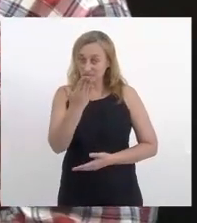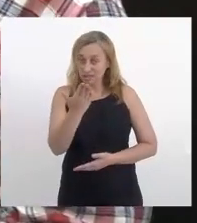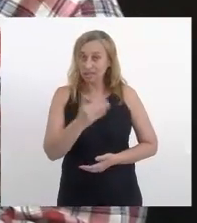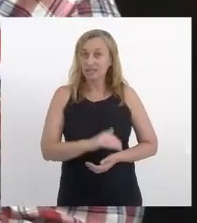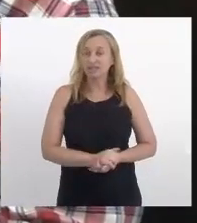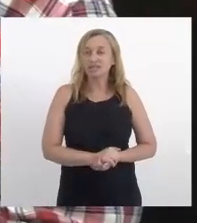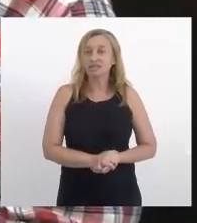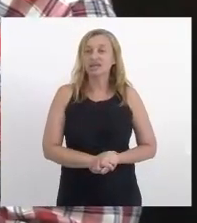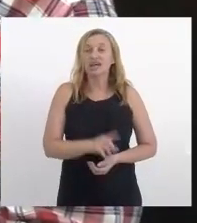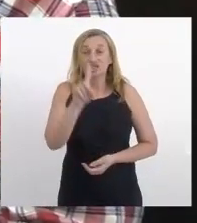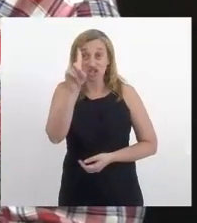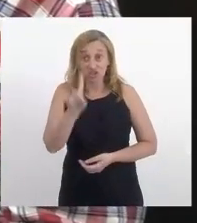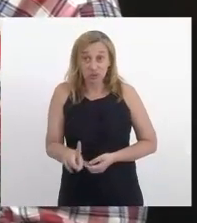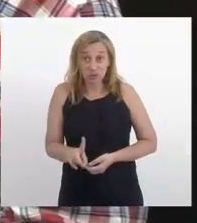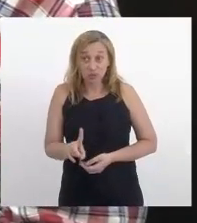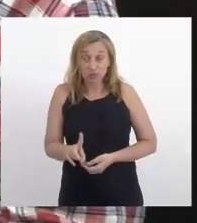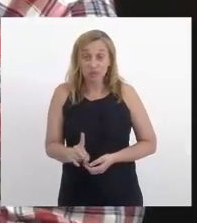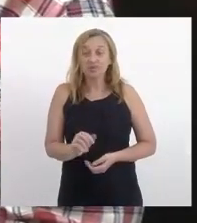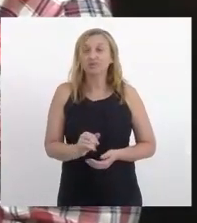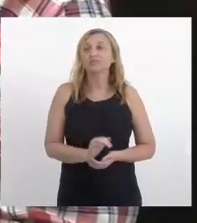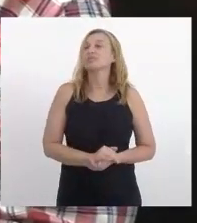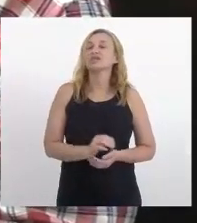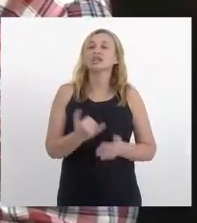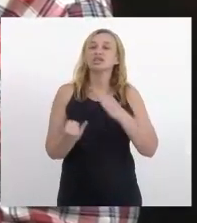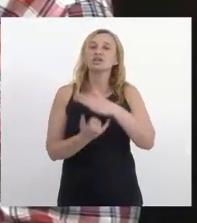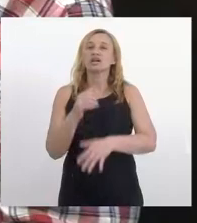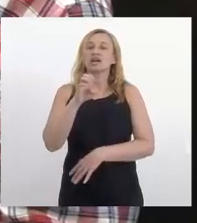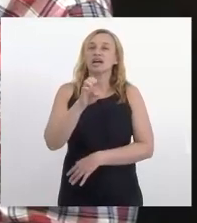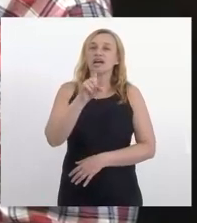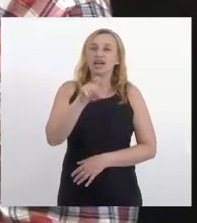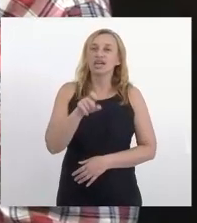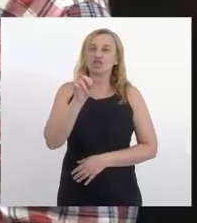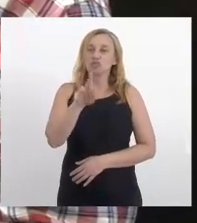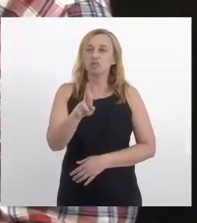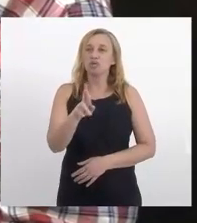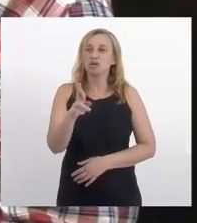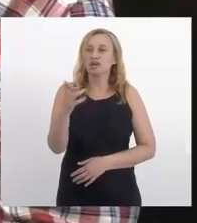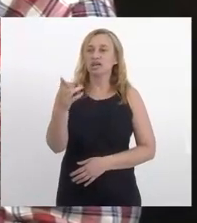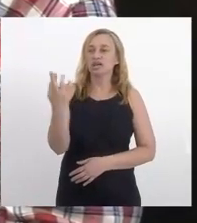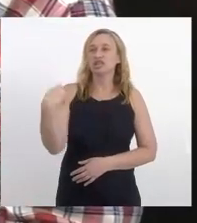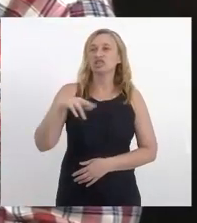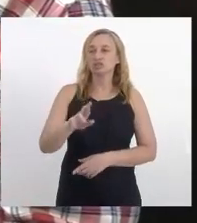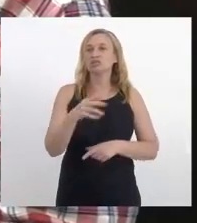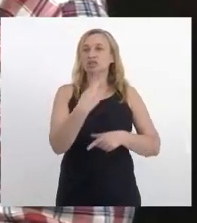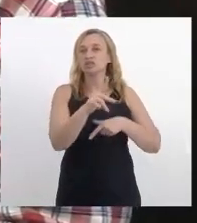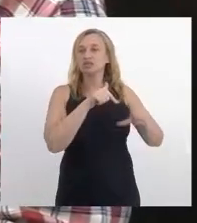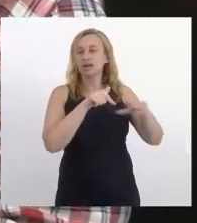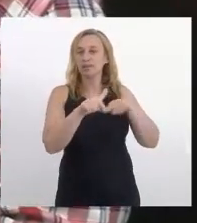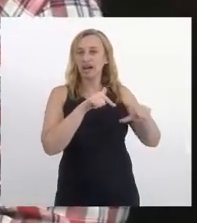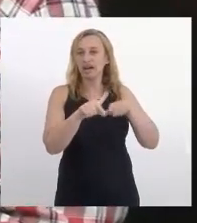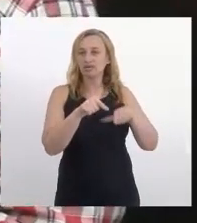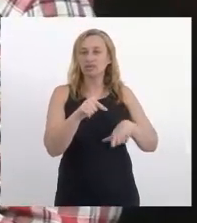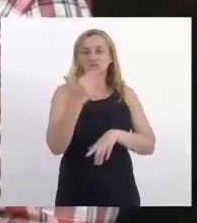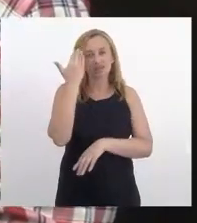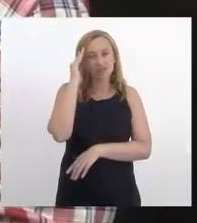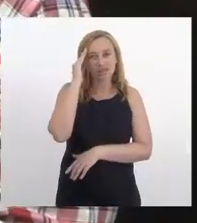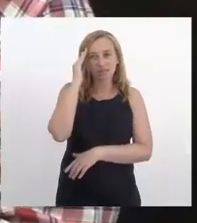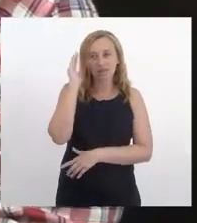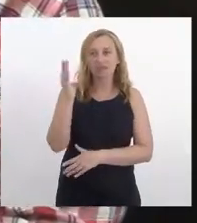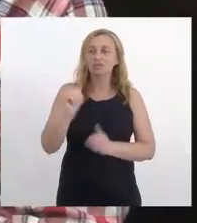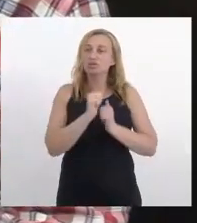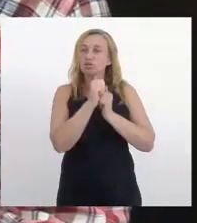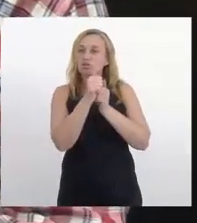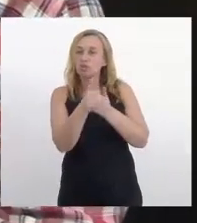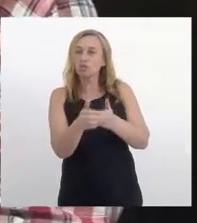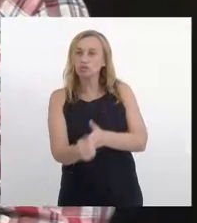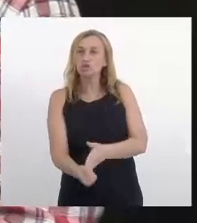ser a diretora da Expo Religião, pelo seu trabalho, por sua luz, por seu poder de